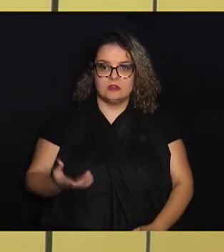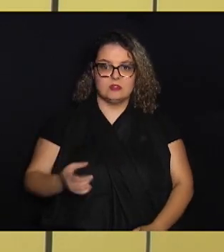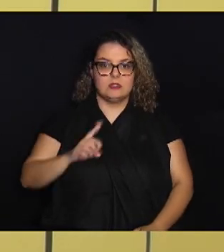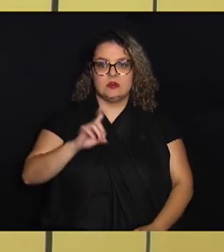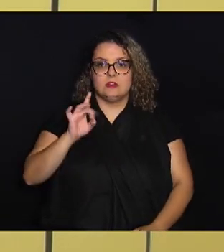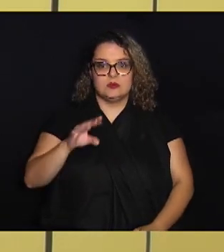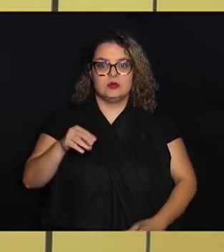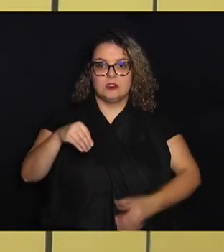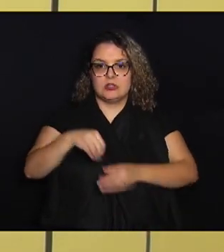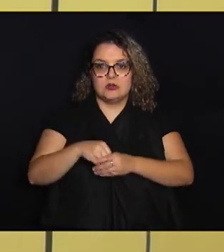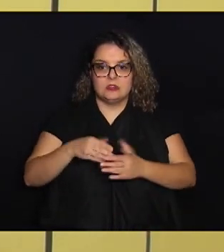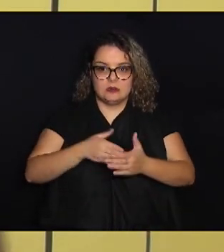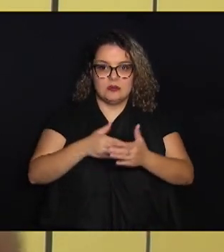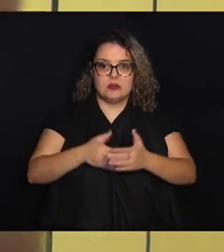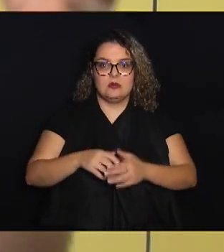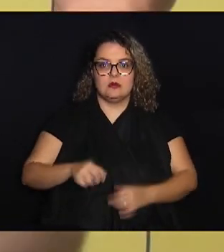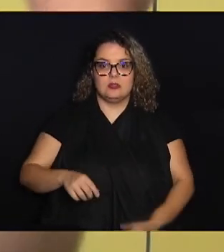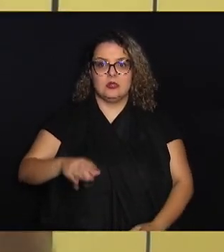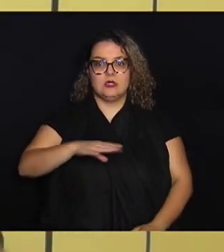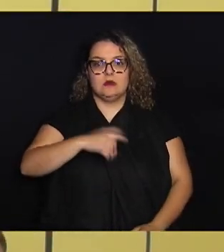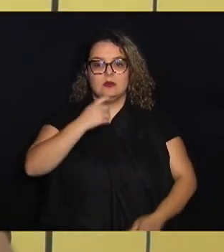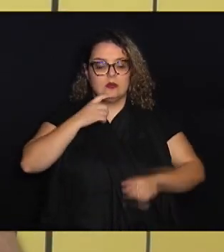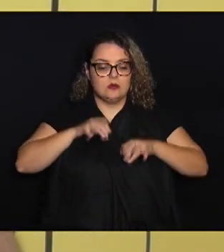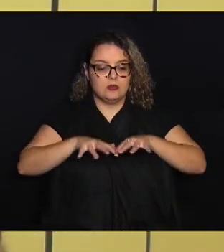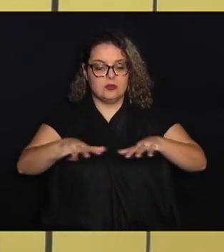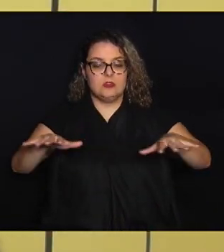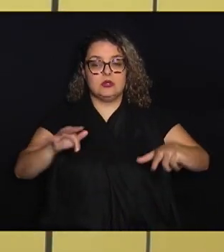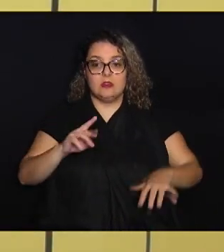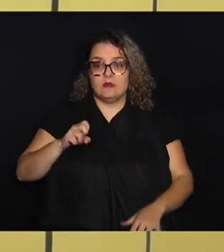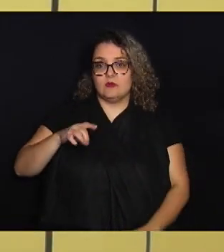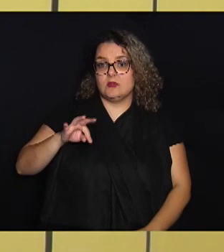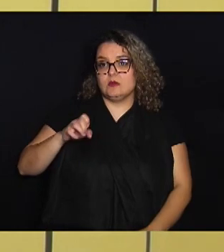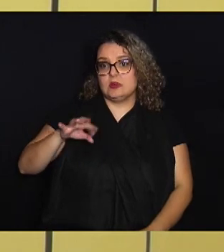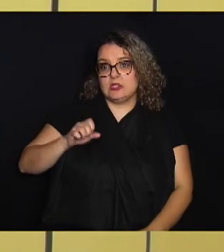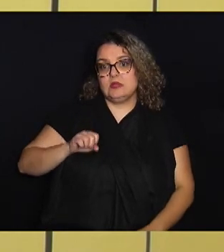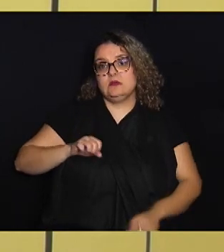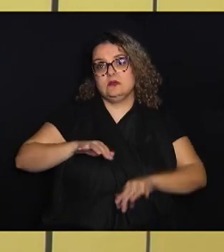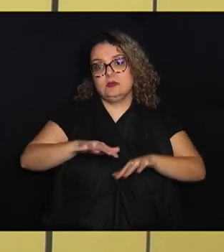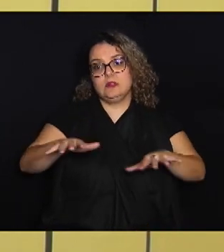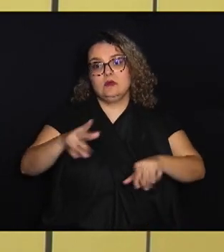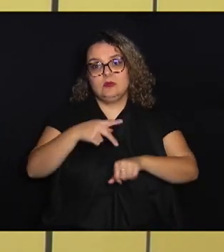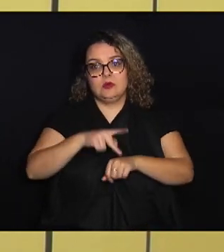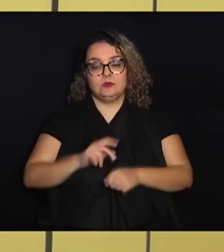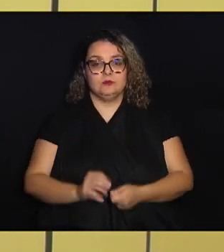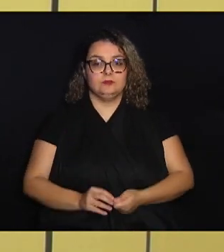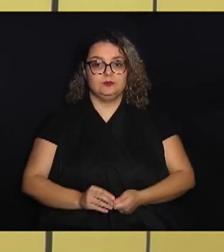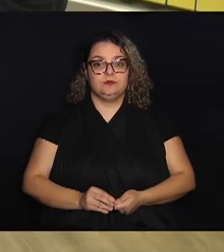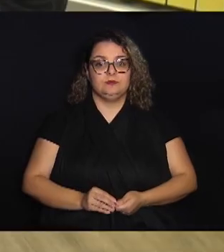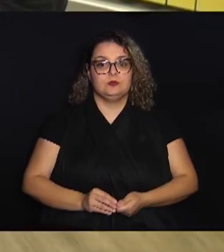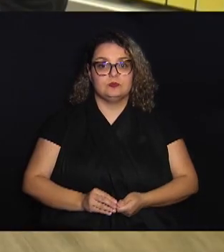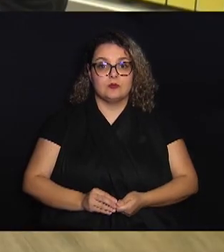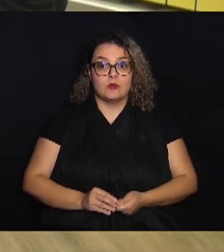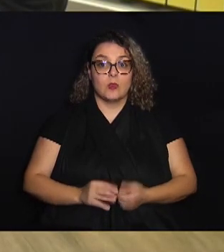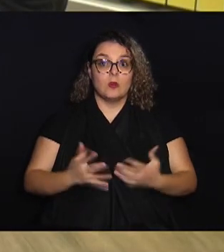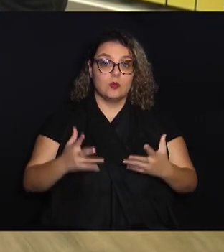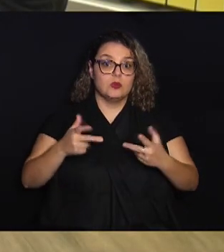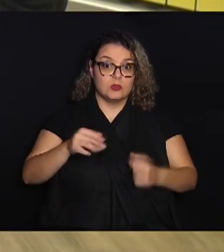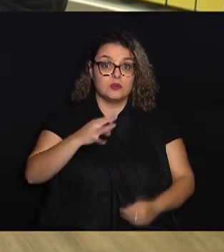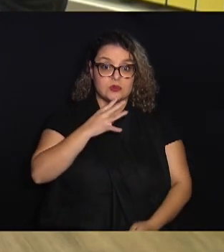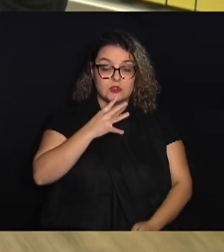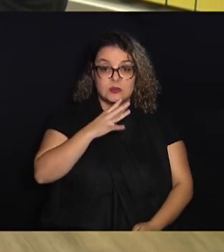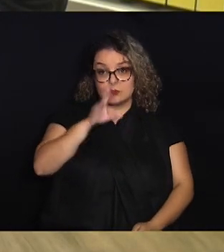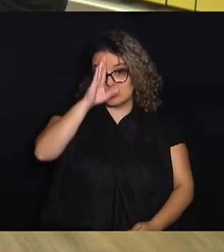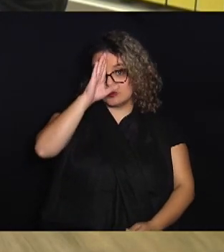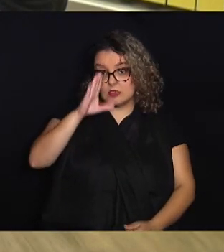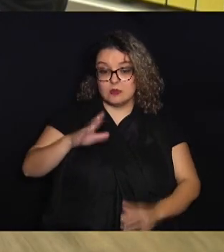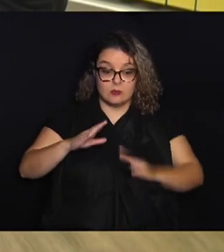das fronteiras. Campinas se extravasa das suas fronteiras e repercute no país todo. Bom, todo mundo conhece também, principalmente quem